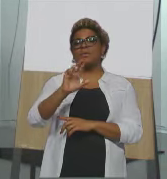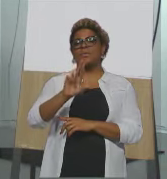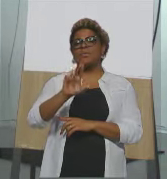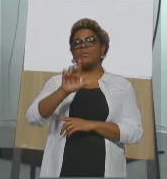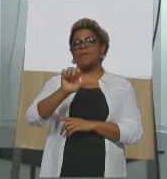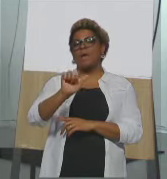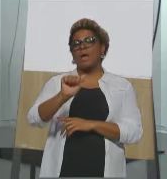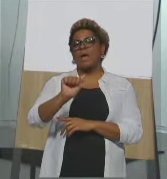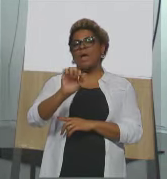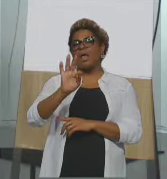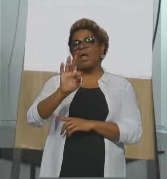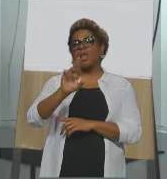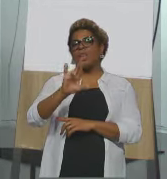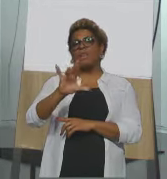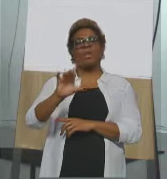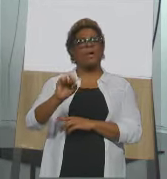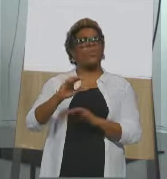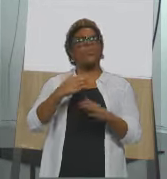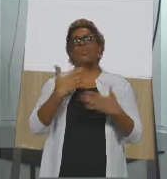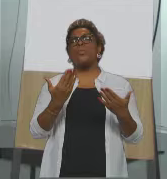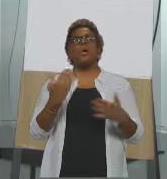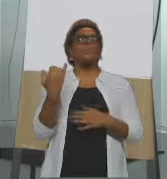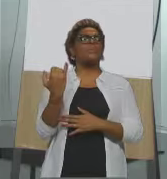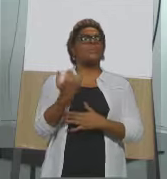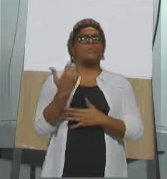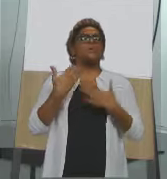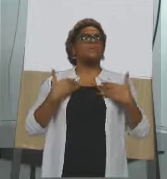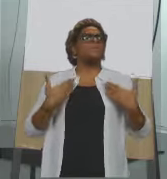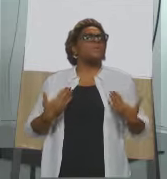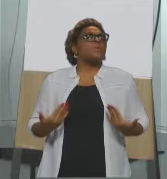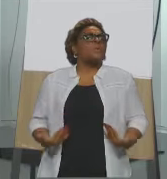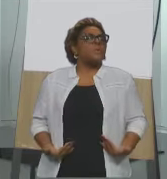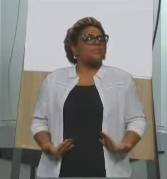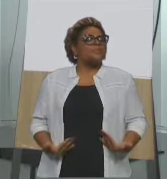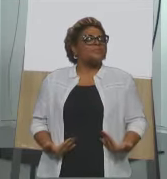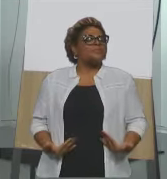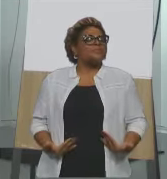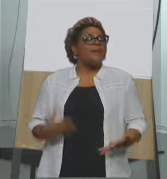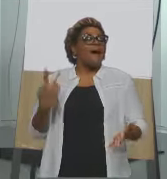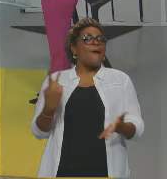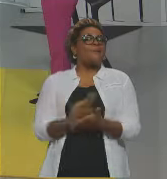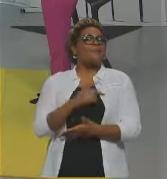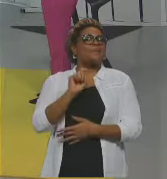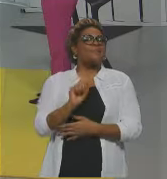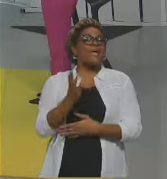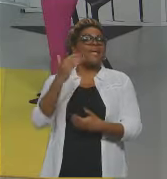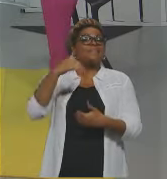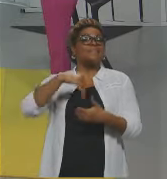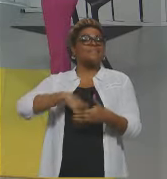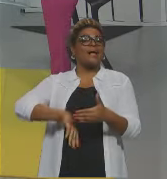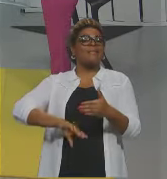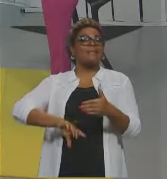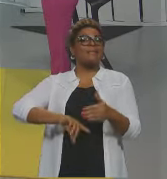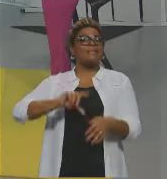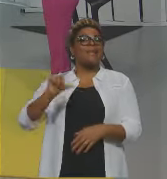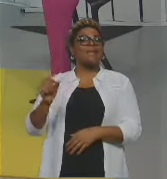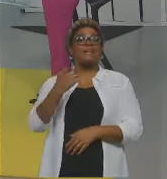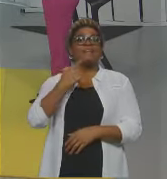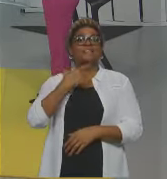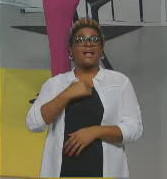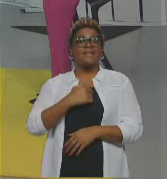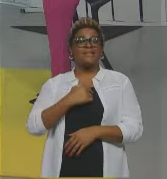sistema circulatório, ele é onde ocorre o transporte do sangue. O sangue nas nossas veias não fica parado, né, Bruna?